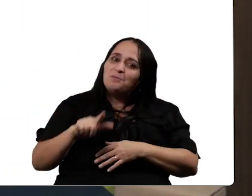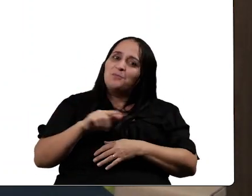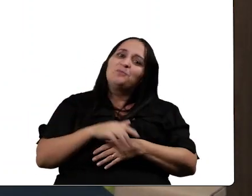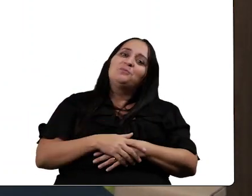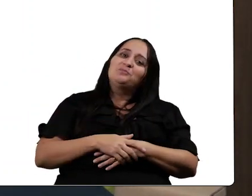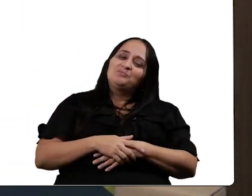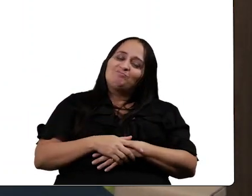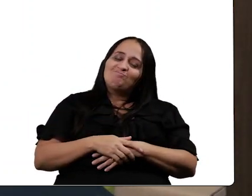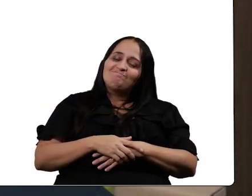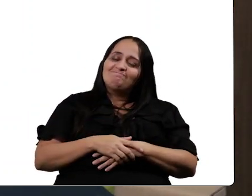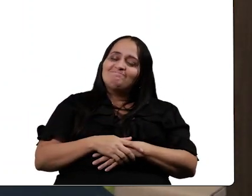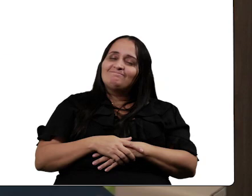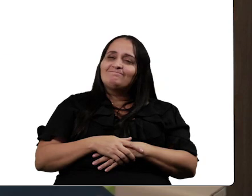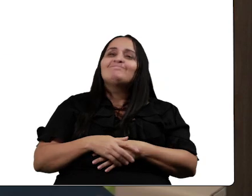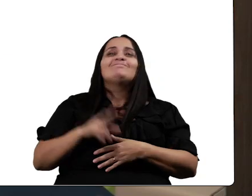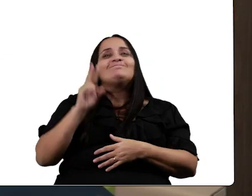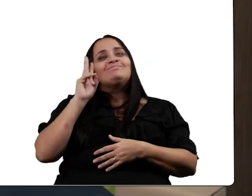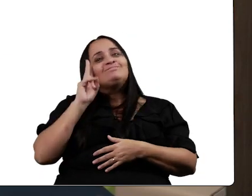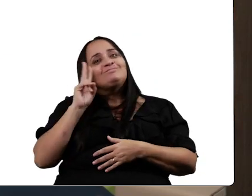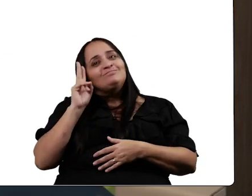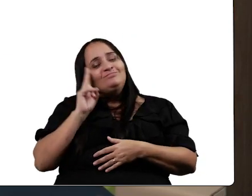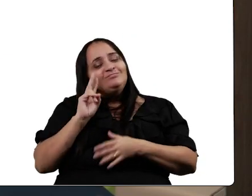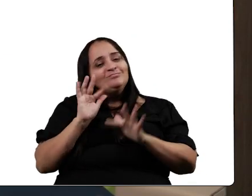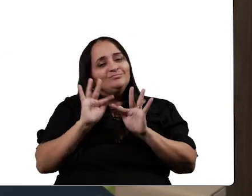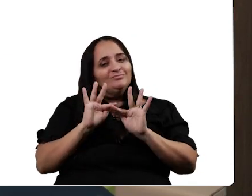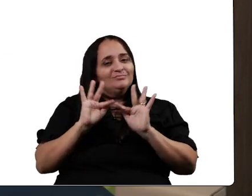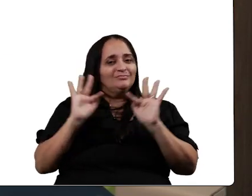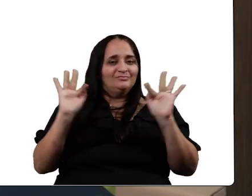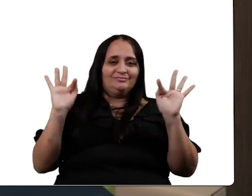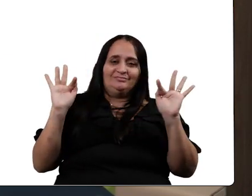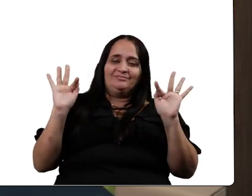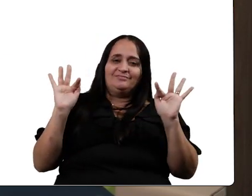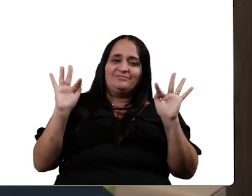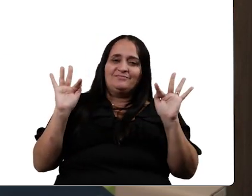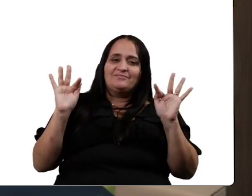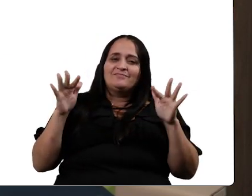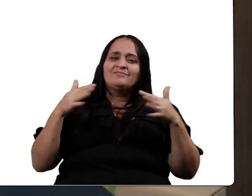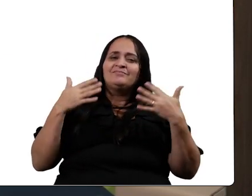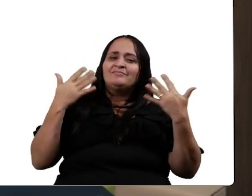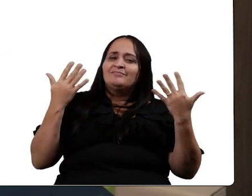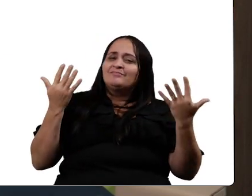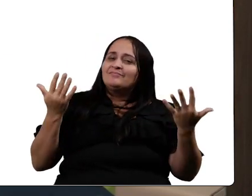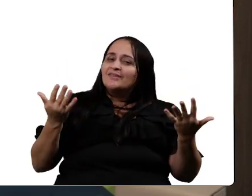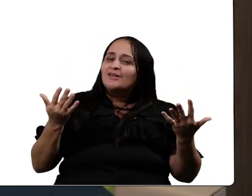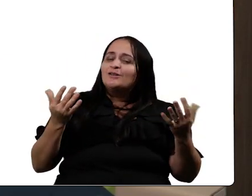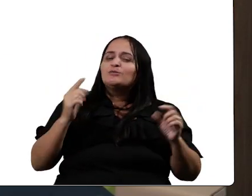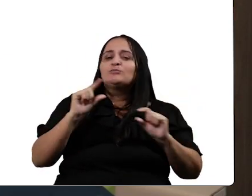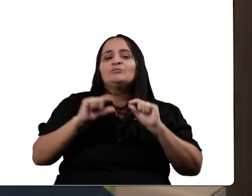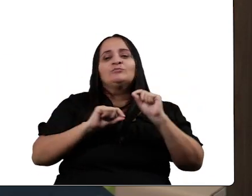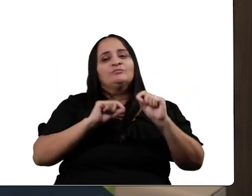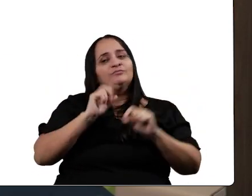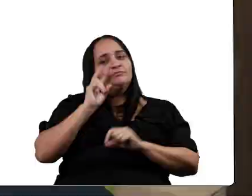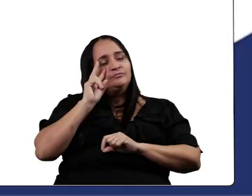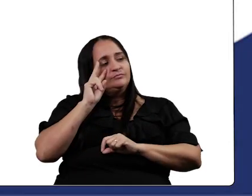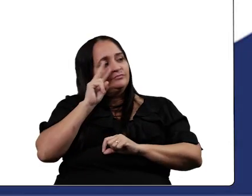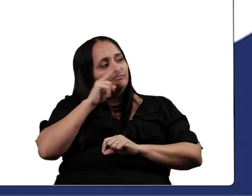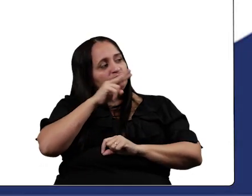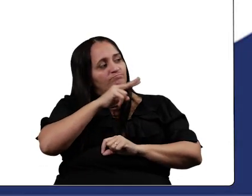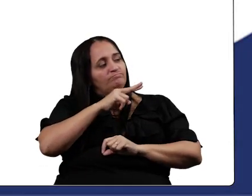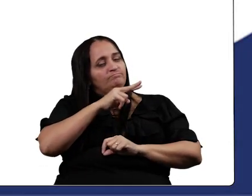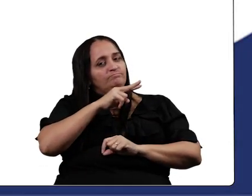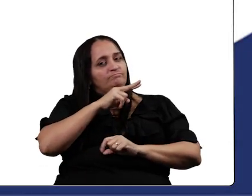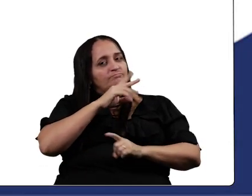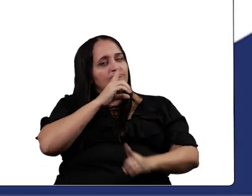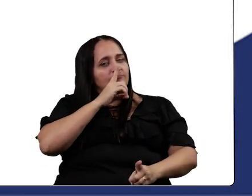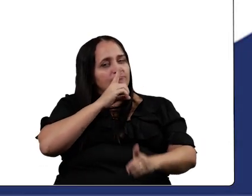frase, a gente lembra do produto. Então, nesse caso da publicidade lá que a gente viu, o